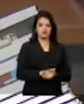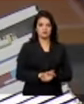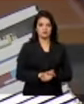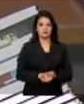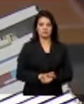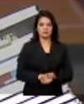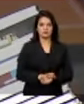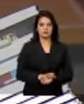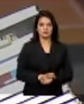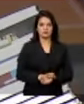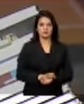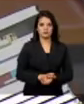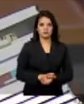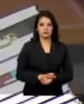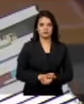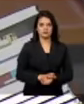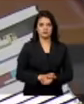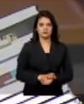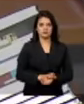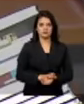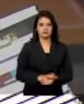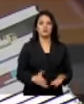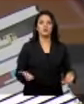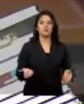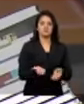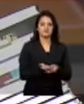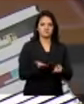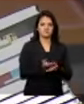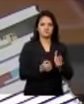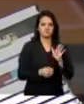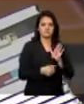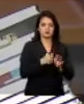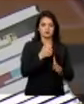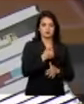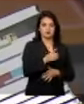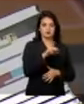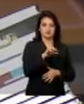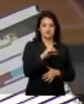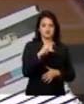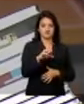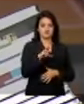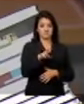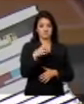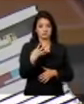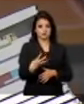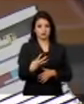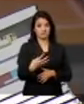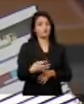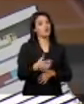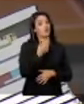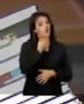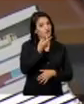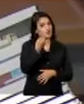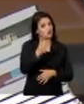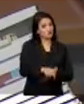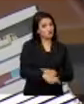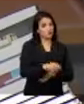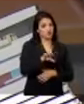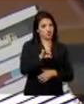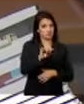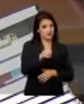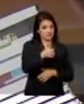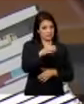na peça primeira da ação declaratória 54. Repito, em 19